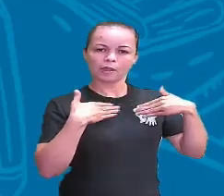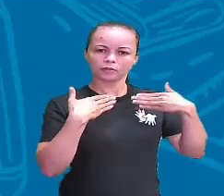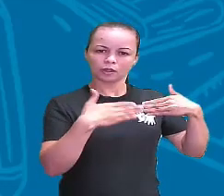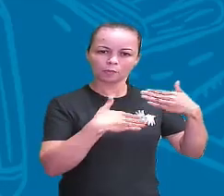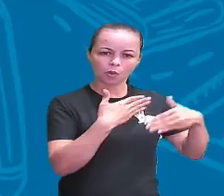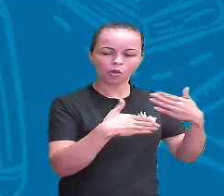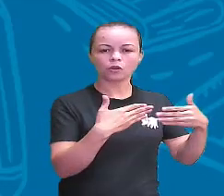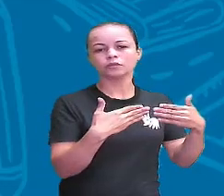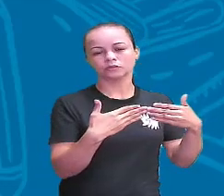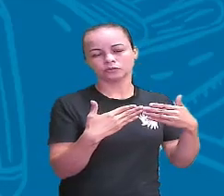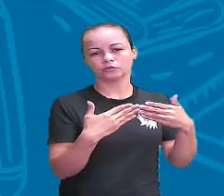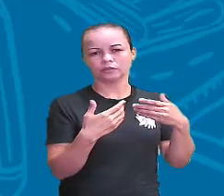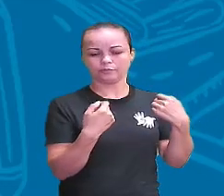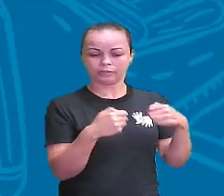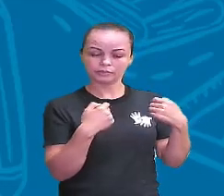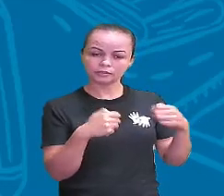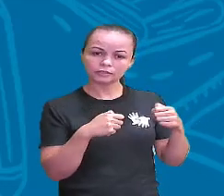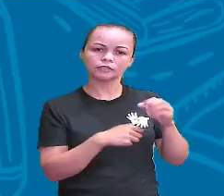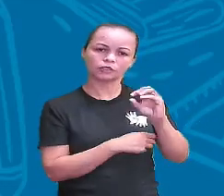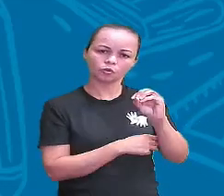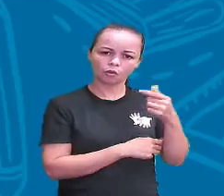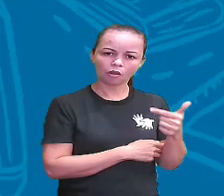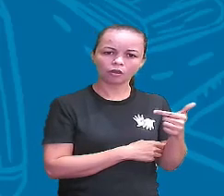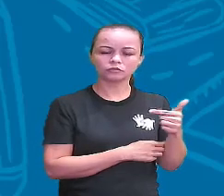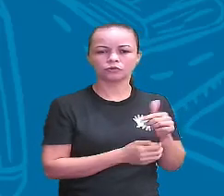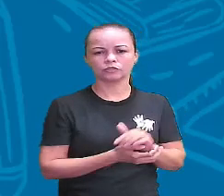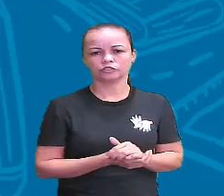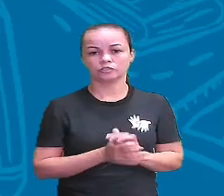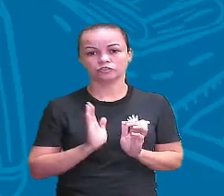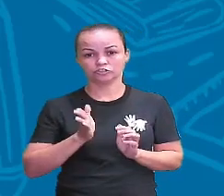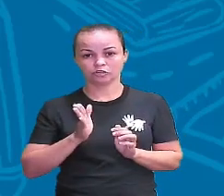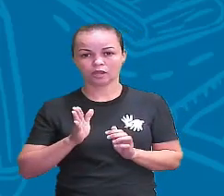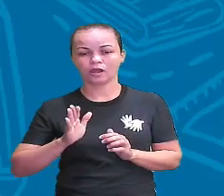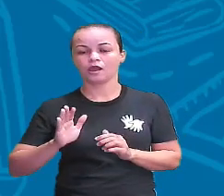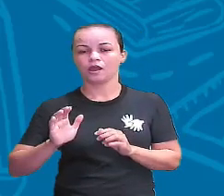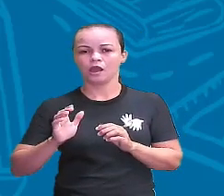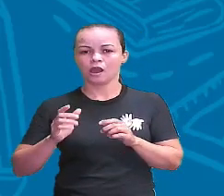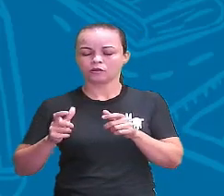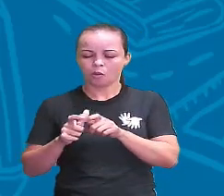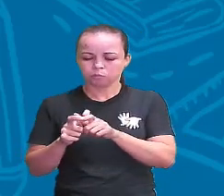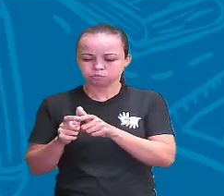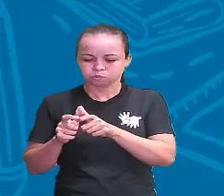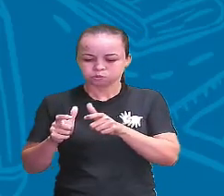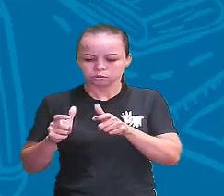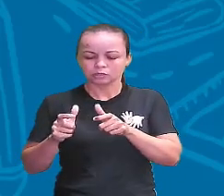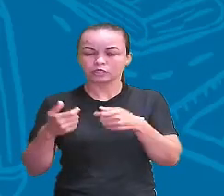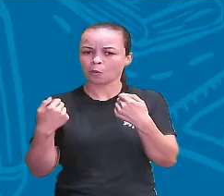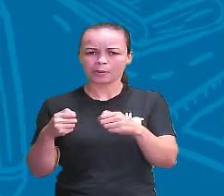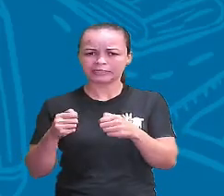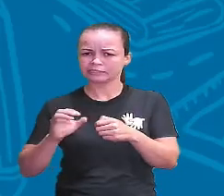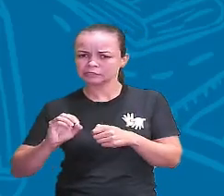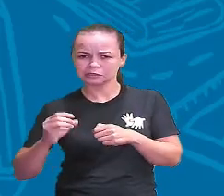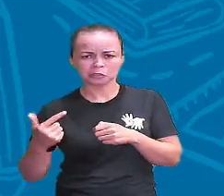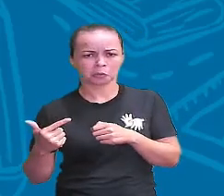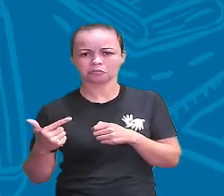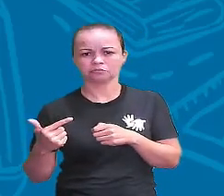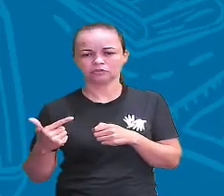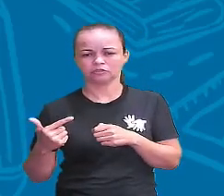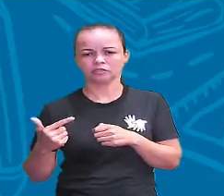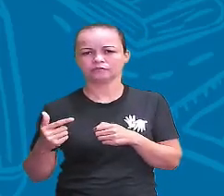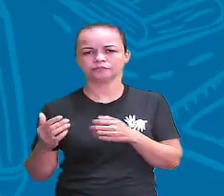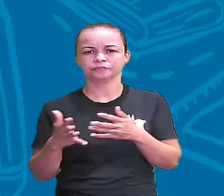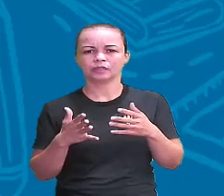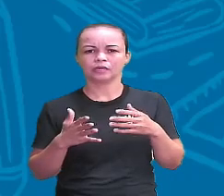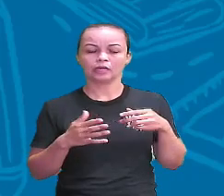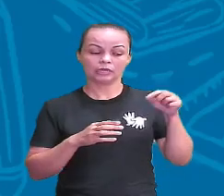e energético que precisa da presença do oxigênio. Já a fermentação, dentro do metabolismo energético, não vai precisar de oxigênio. Na